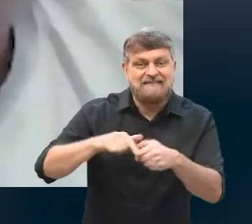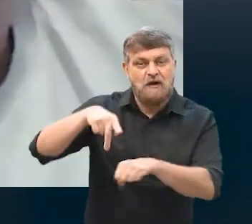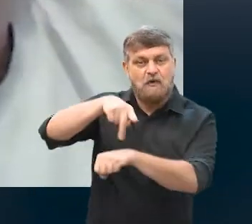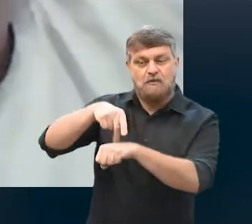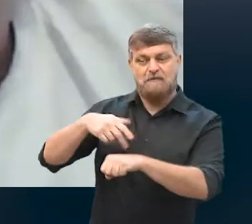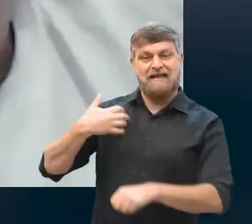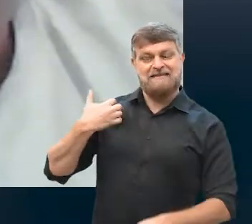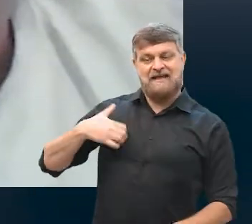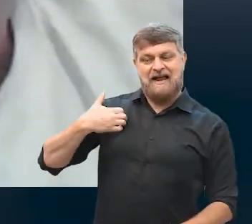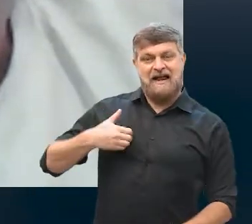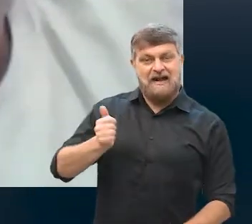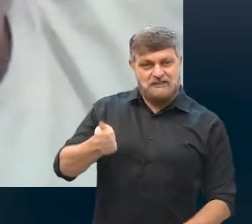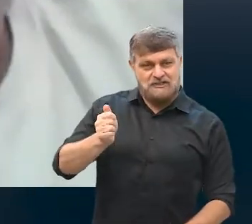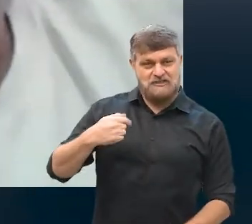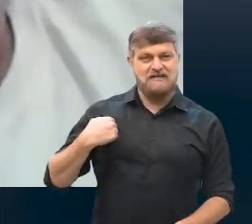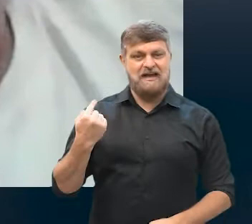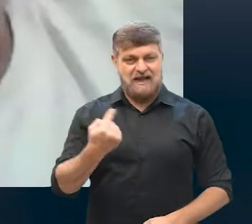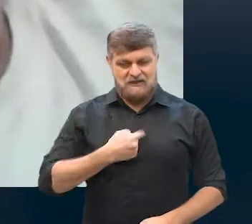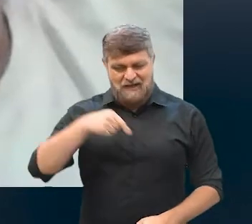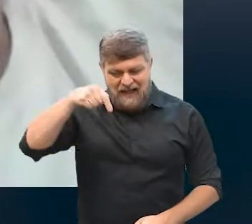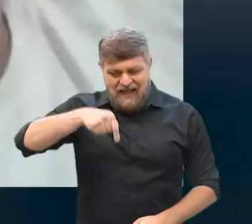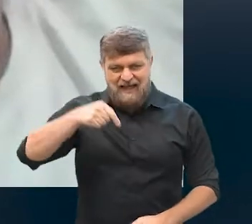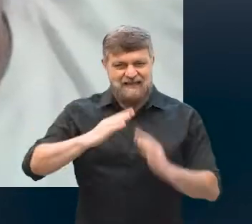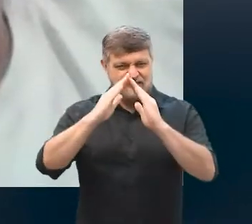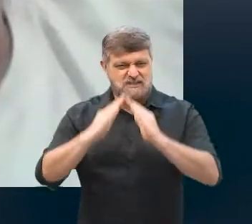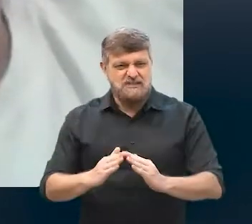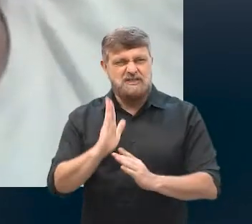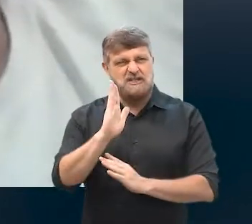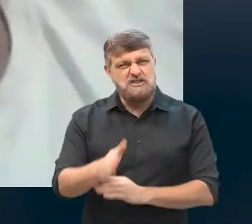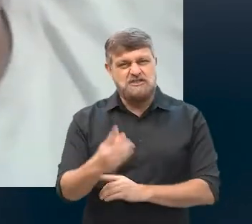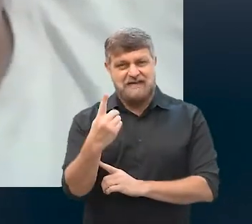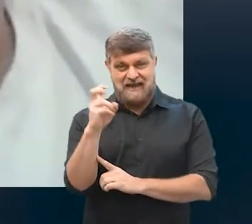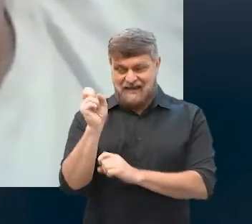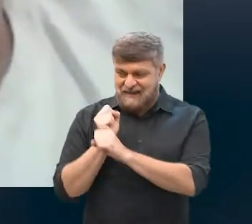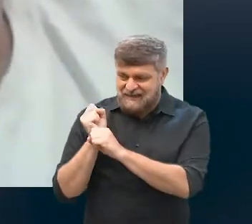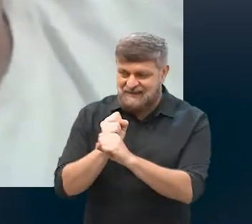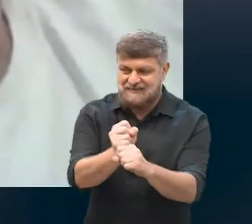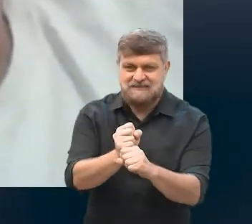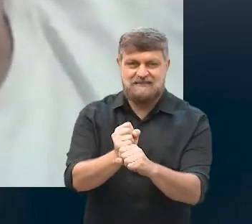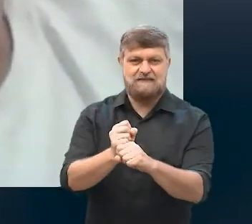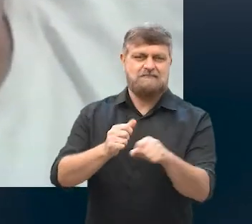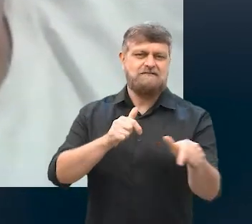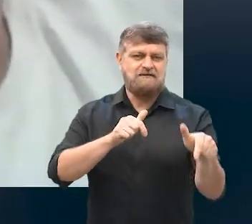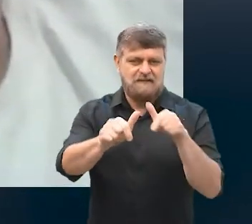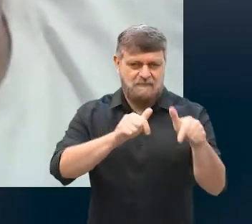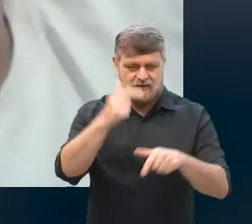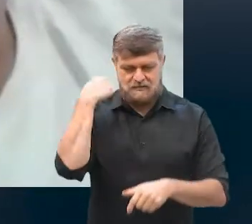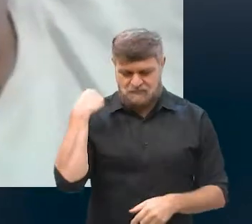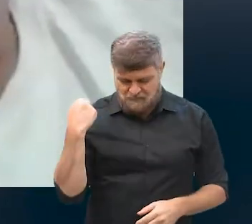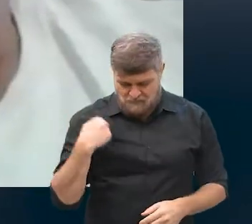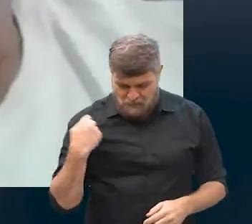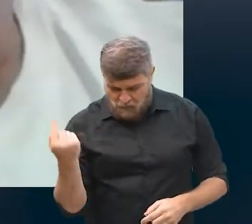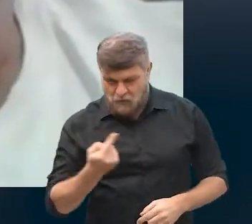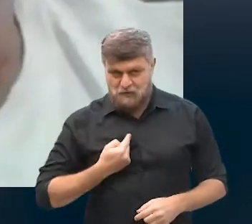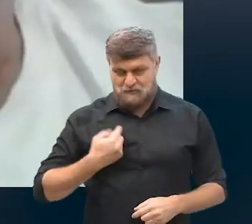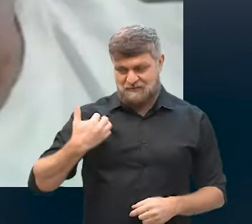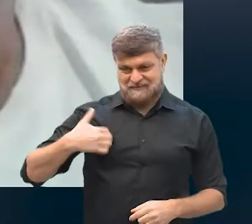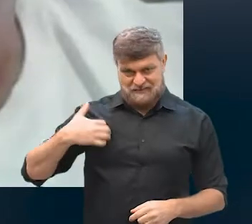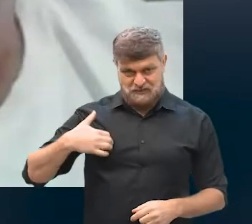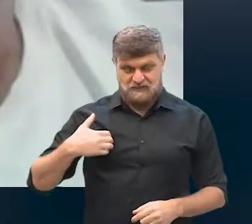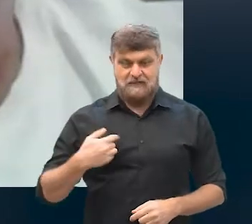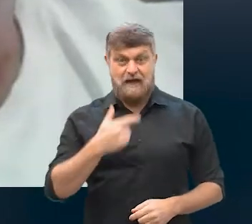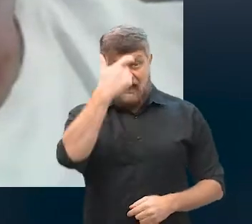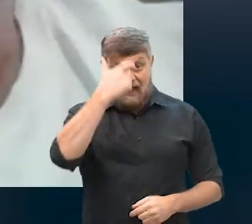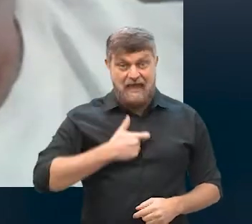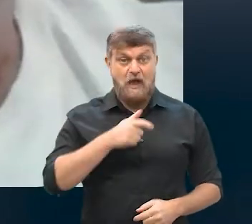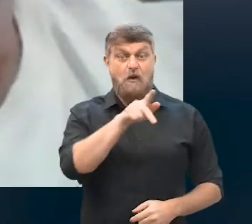Nós somos argentinos, moramos aqui há 15 anos já, trabalhamos de outra... Eu continuo trabalhando na minha